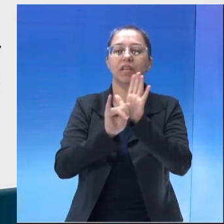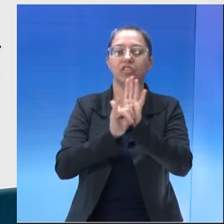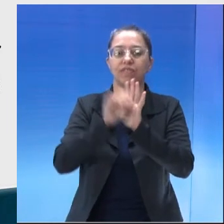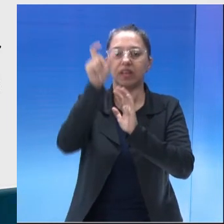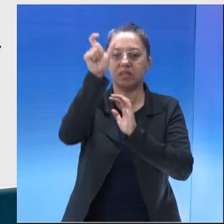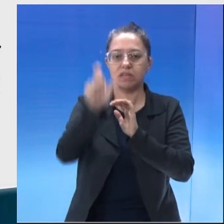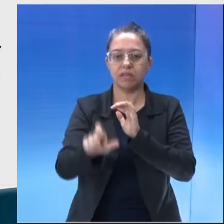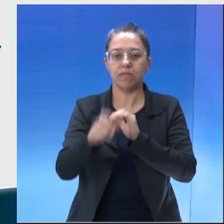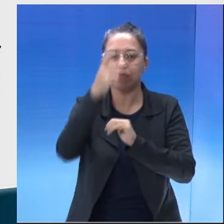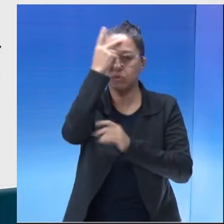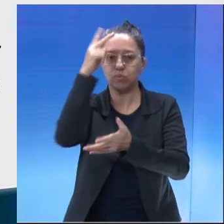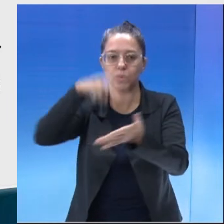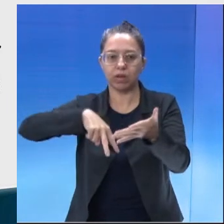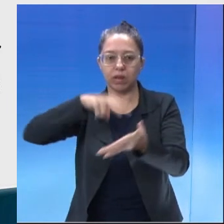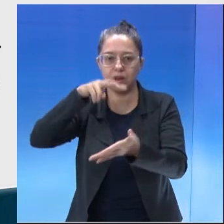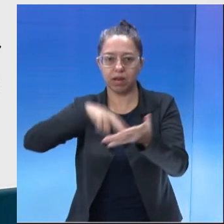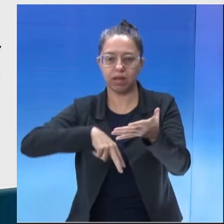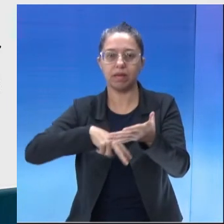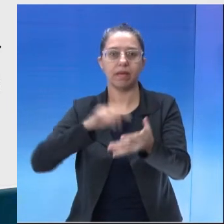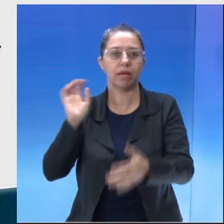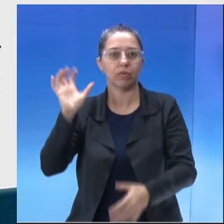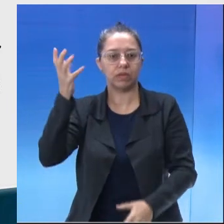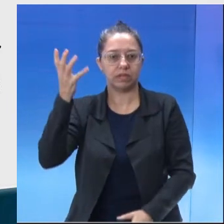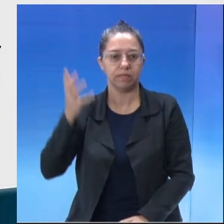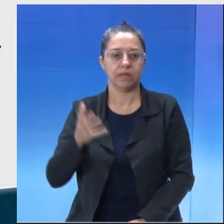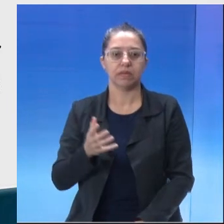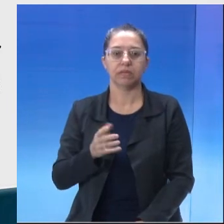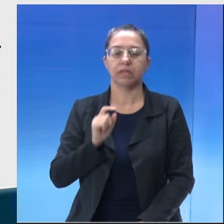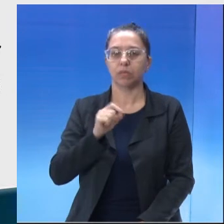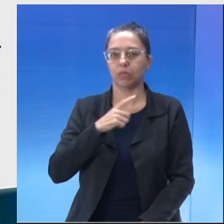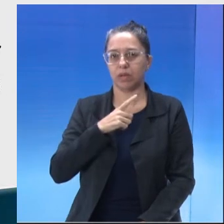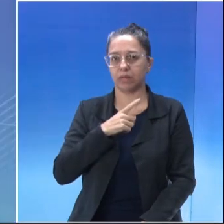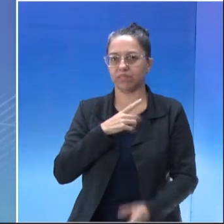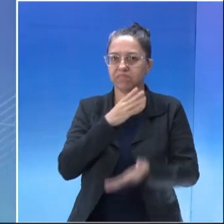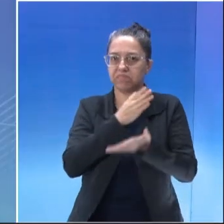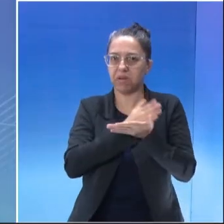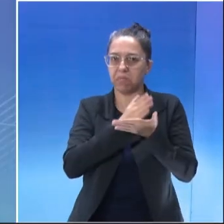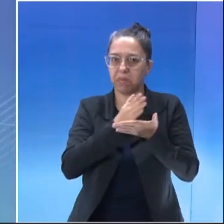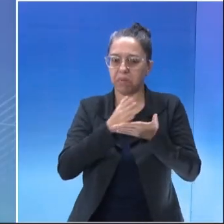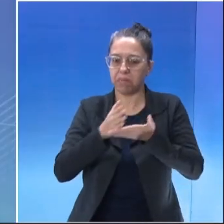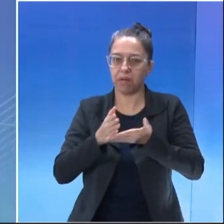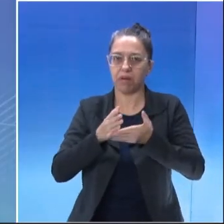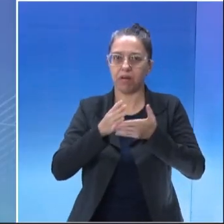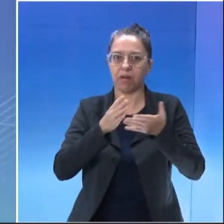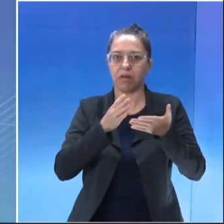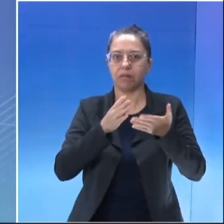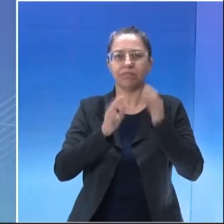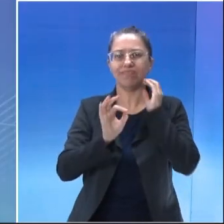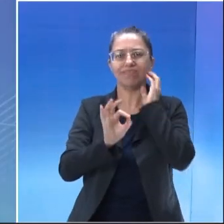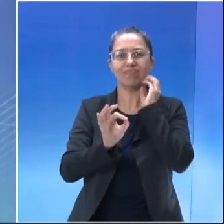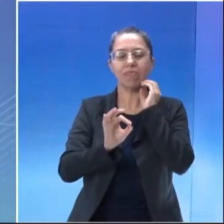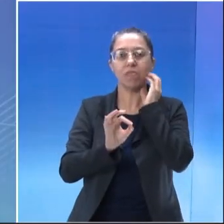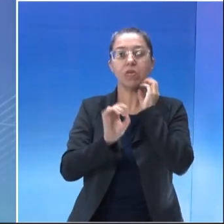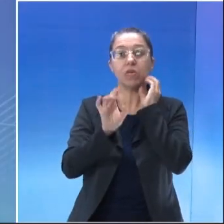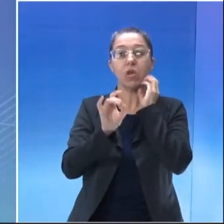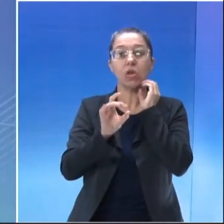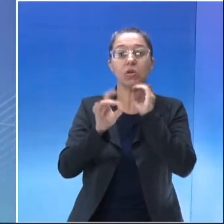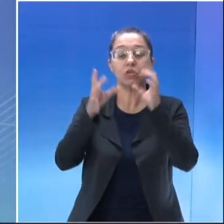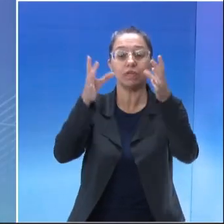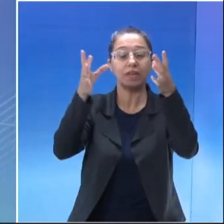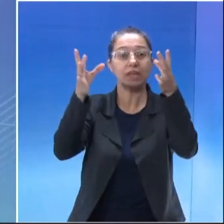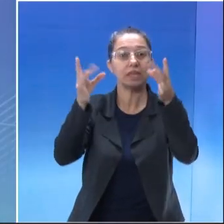situações apresentadas. Sequências descritivas. Ela não descreve, né? Ela conta para nós, ela